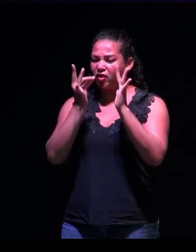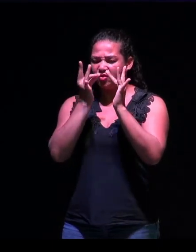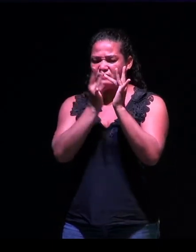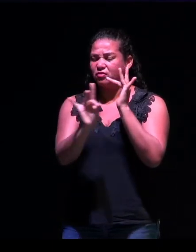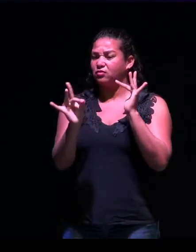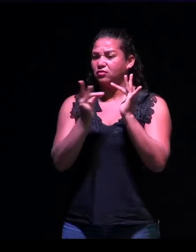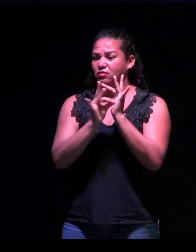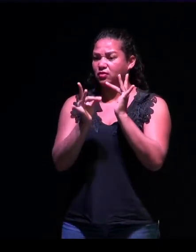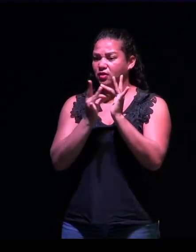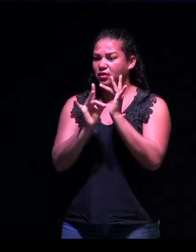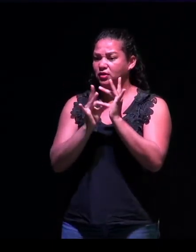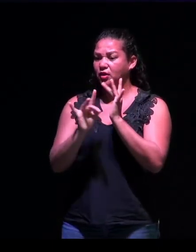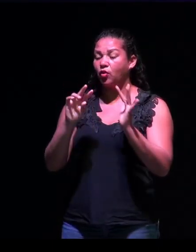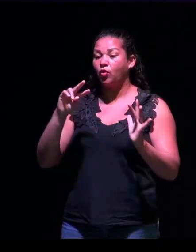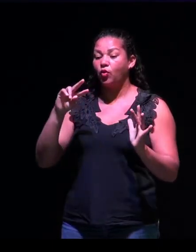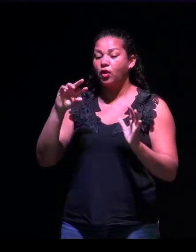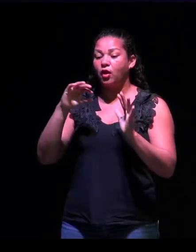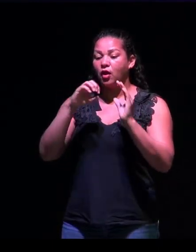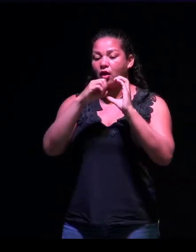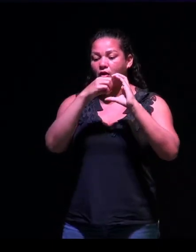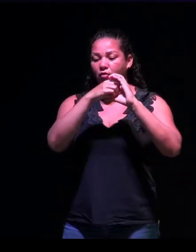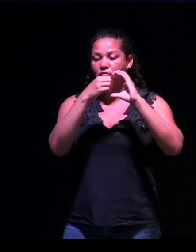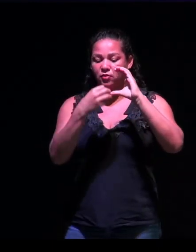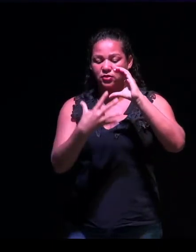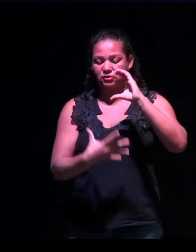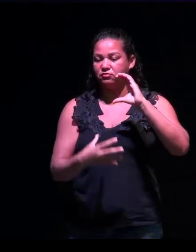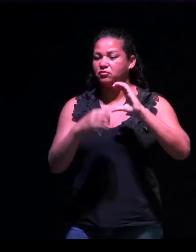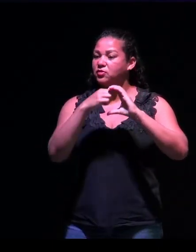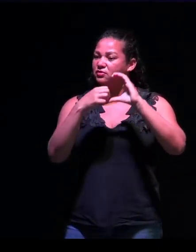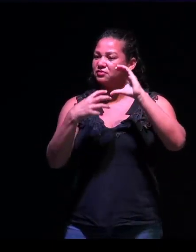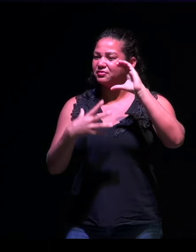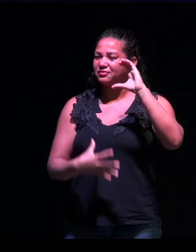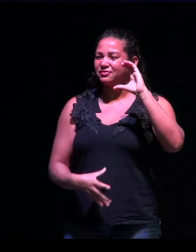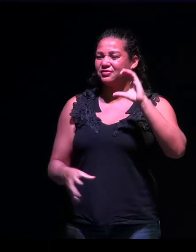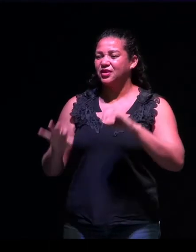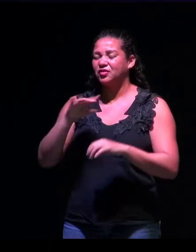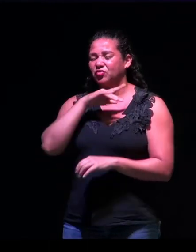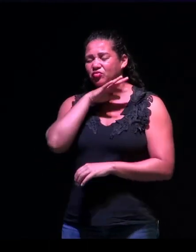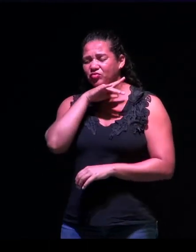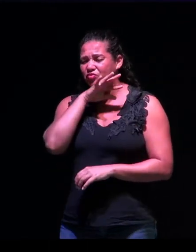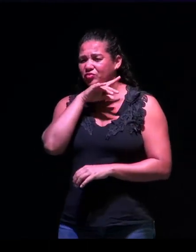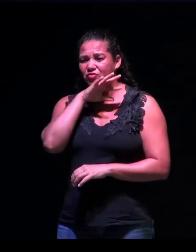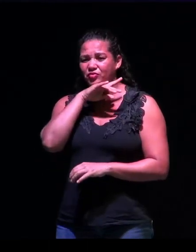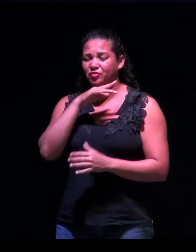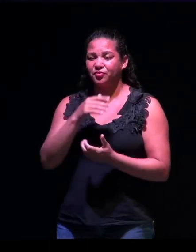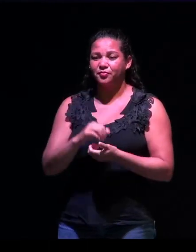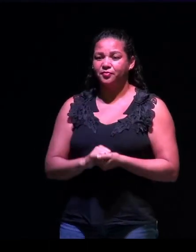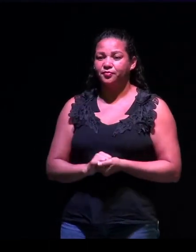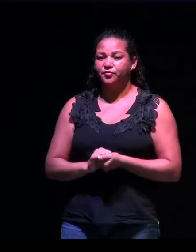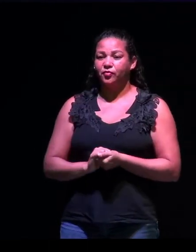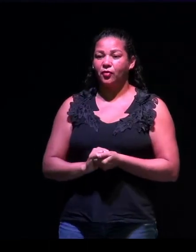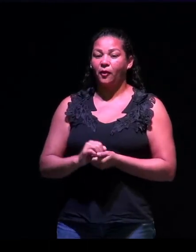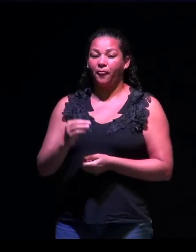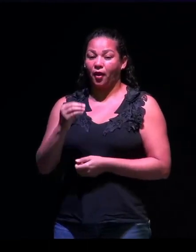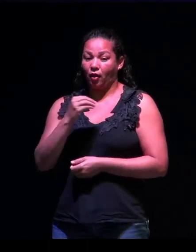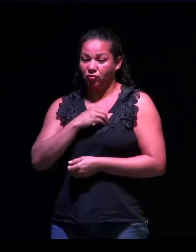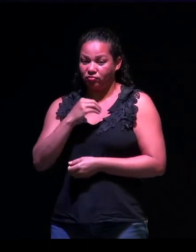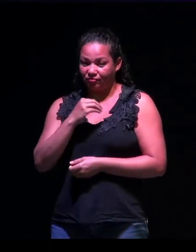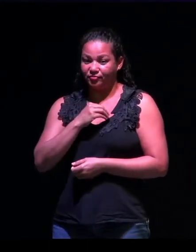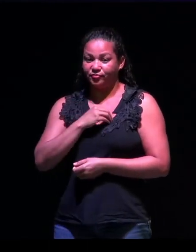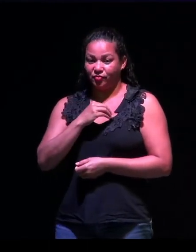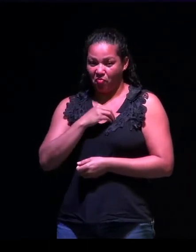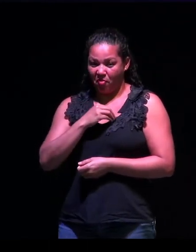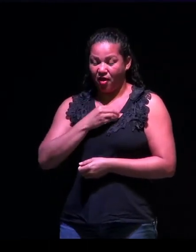será uma característica terrível, que nós vamos ver daqui para frente. Agora ele diz, olha, o mistério da iniquidade já